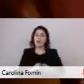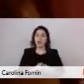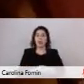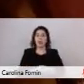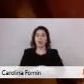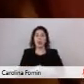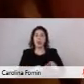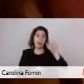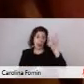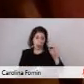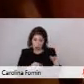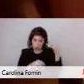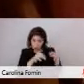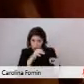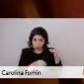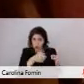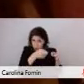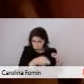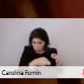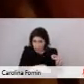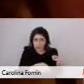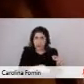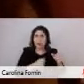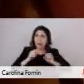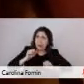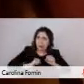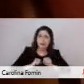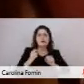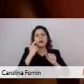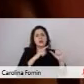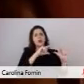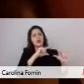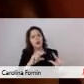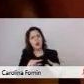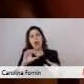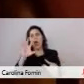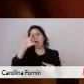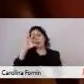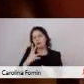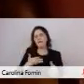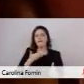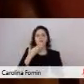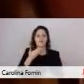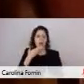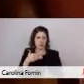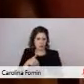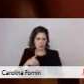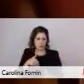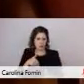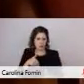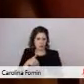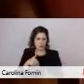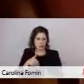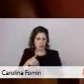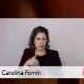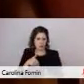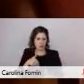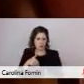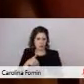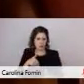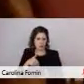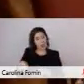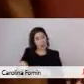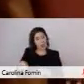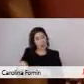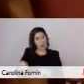nossa luta diária, e dizer que o Natijus Federal ele vem para somar com as outras